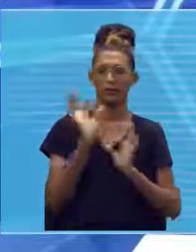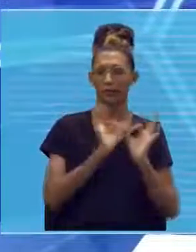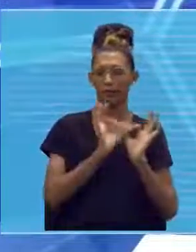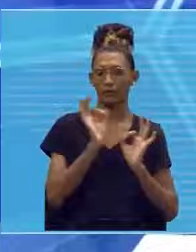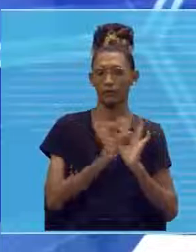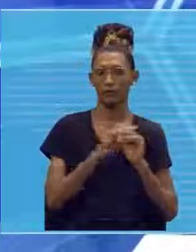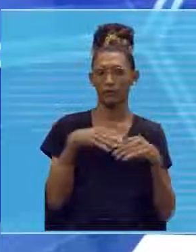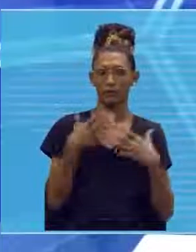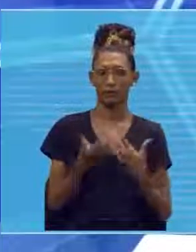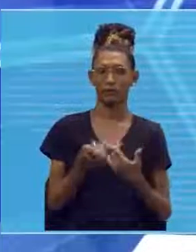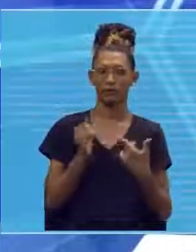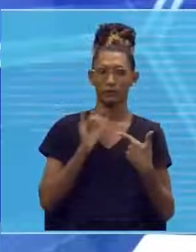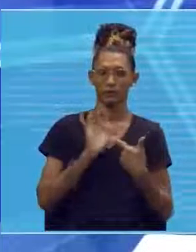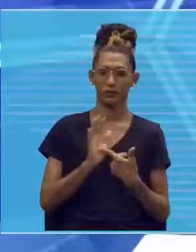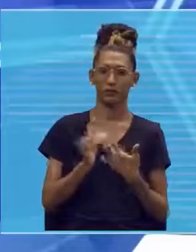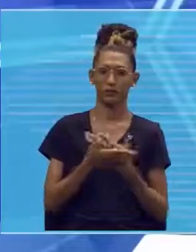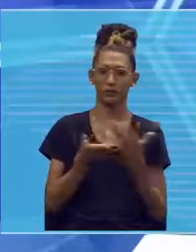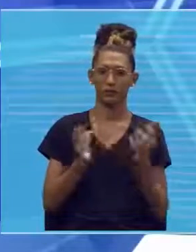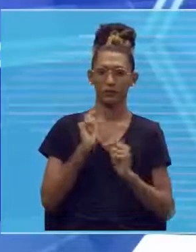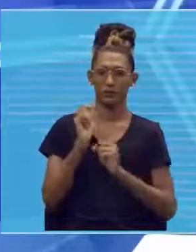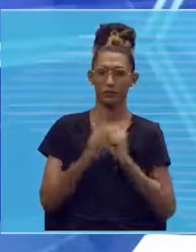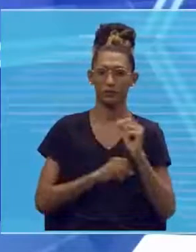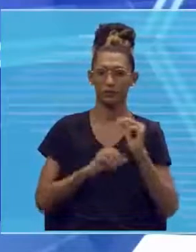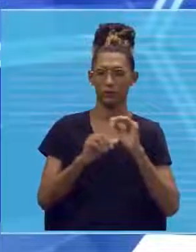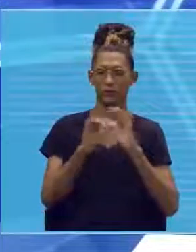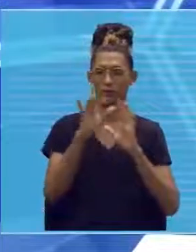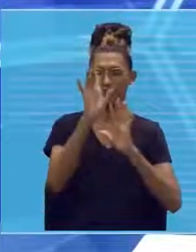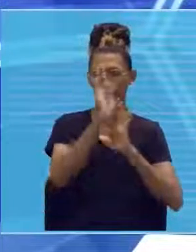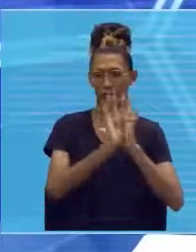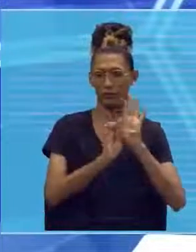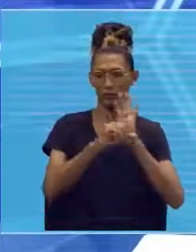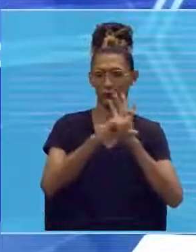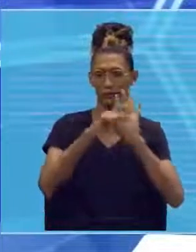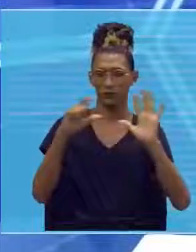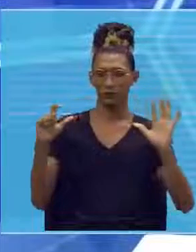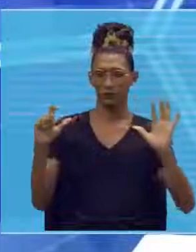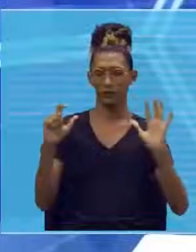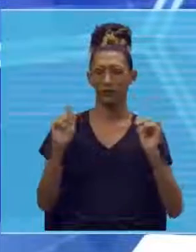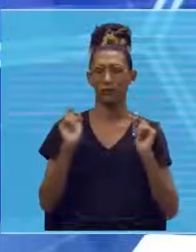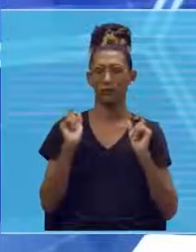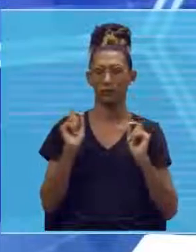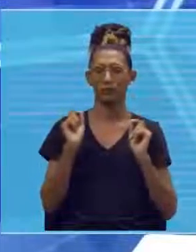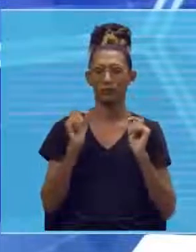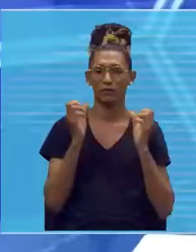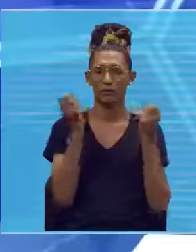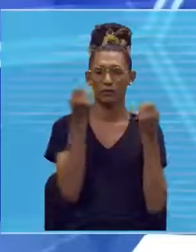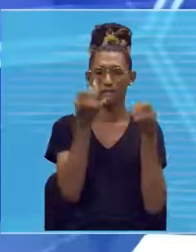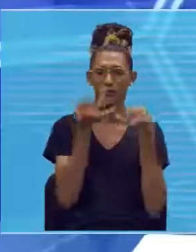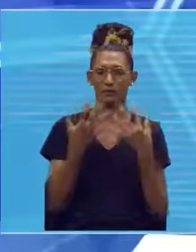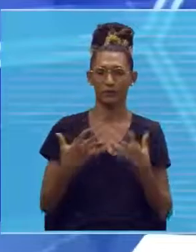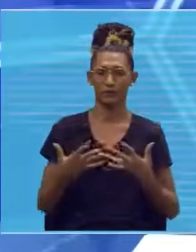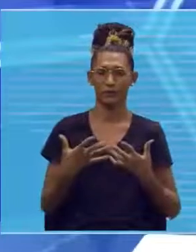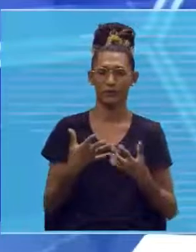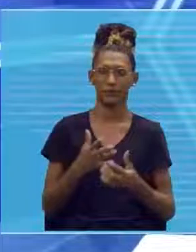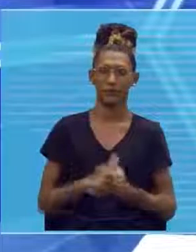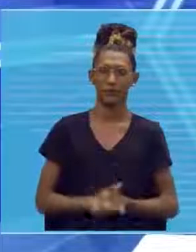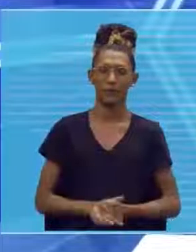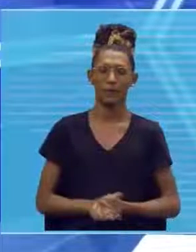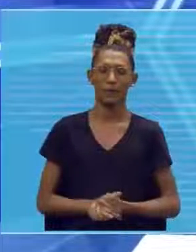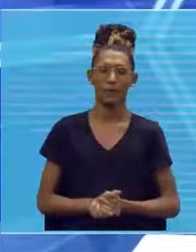irá E aí eu vou mostrar para vocês 1-1 textinho né que ele fala também